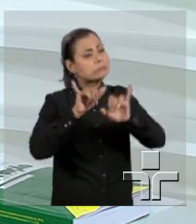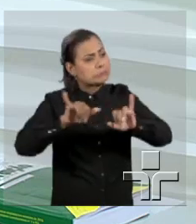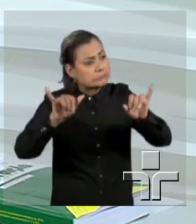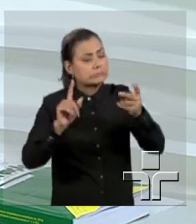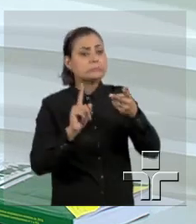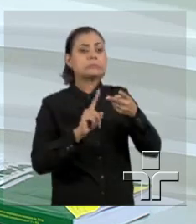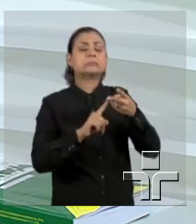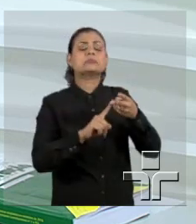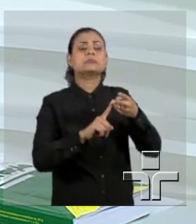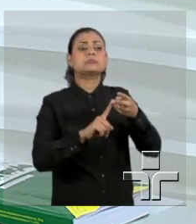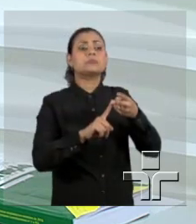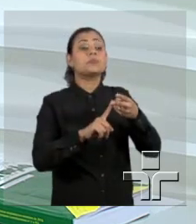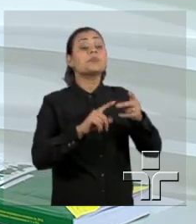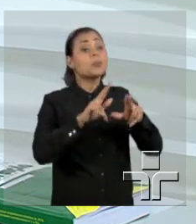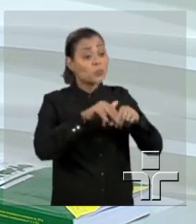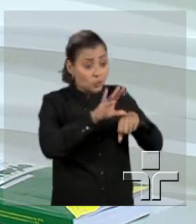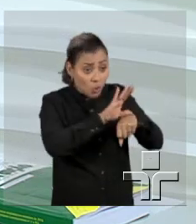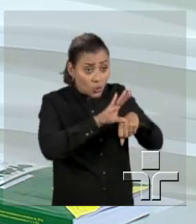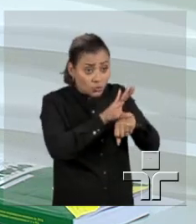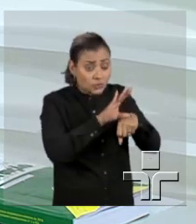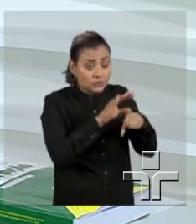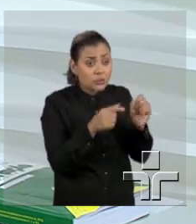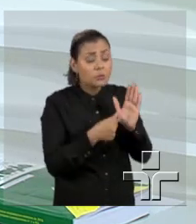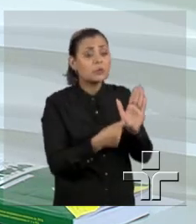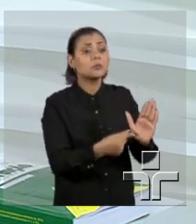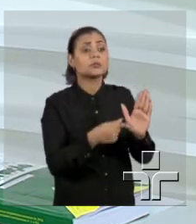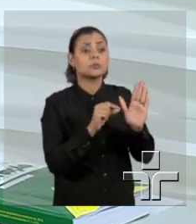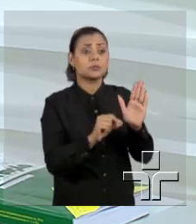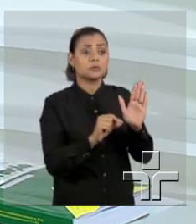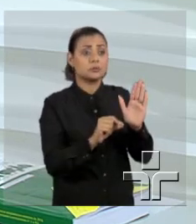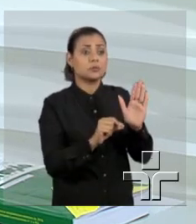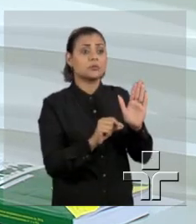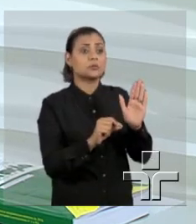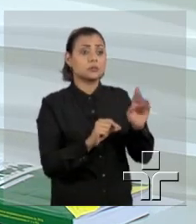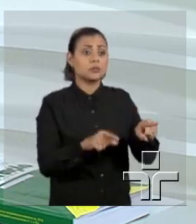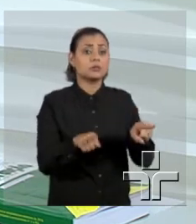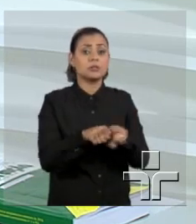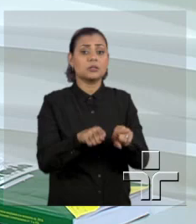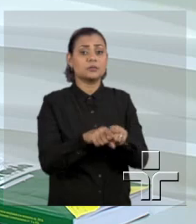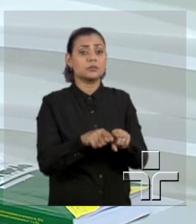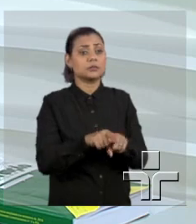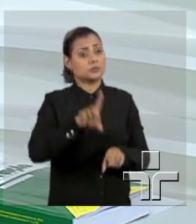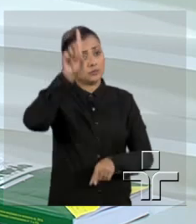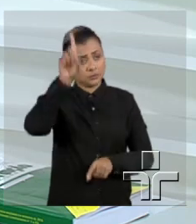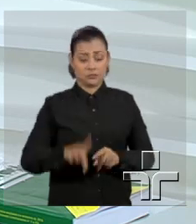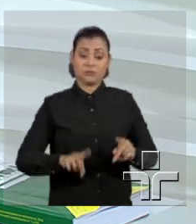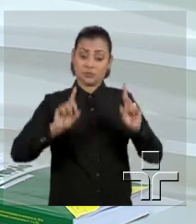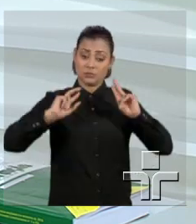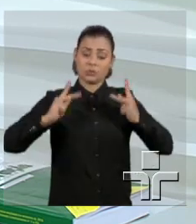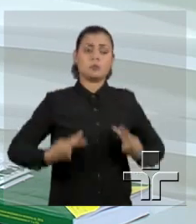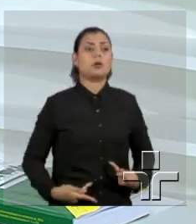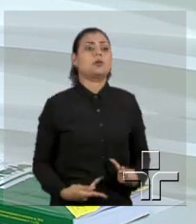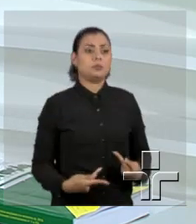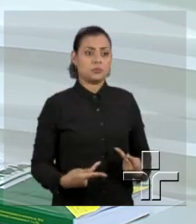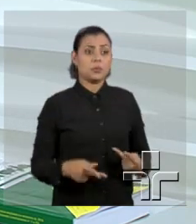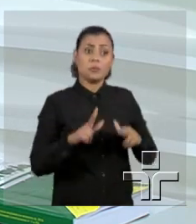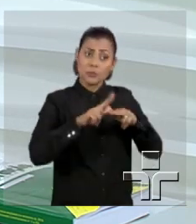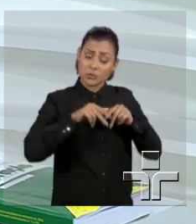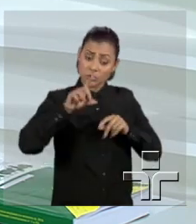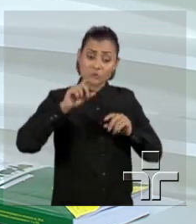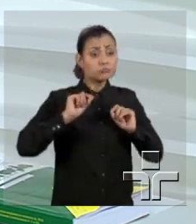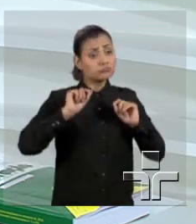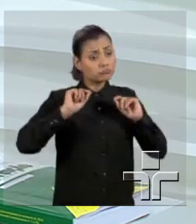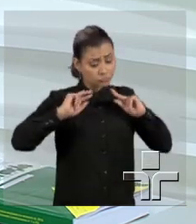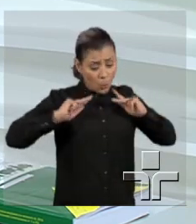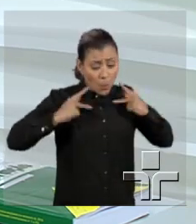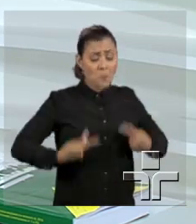eficiência. A Constituição exige prevalência dos direitos humanos. Então, que seja um humanista, não é?